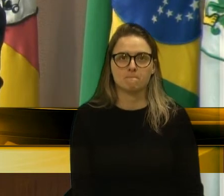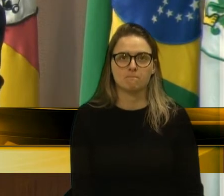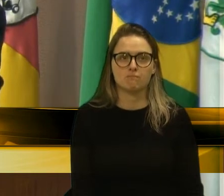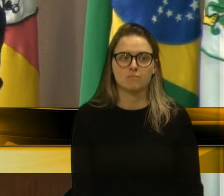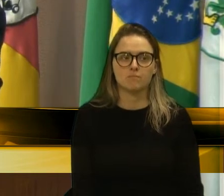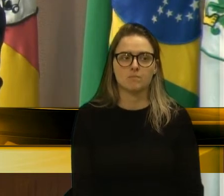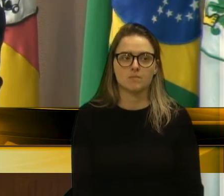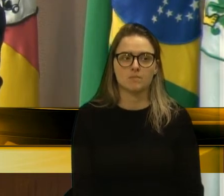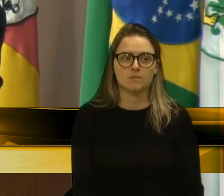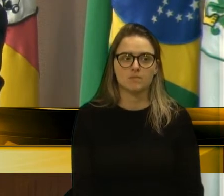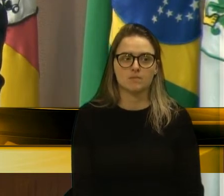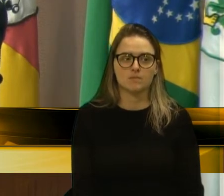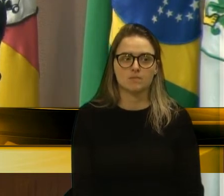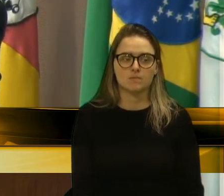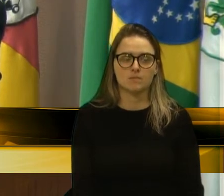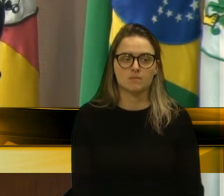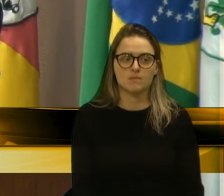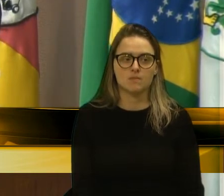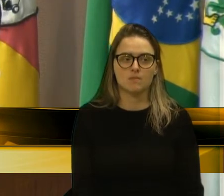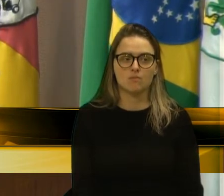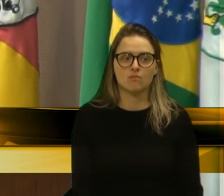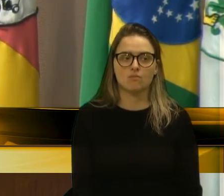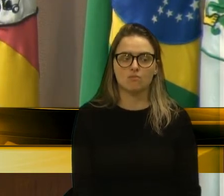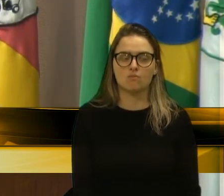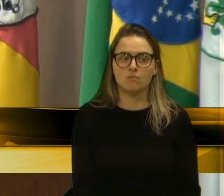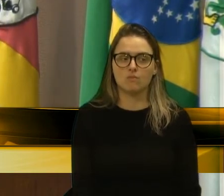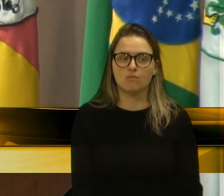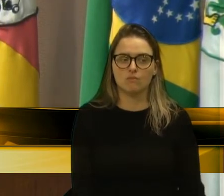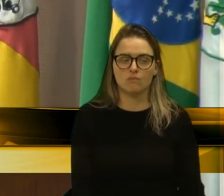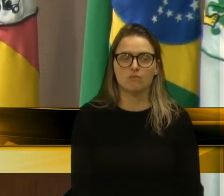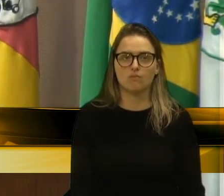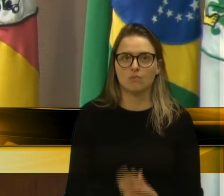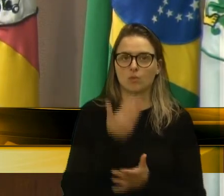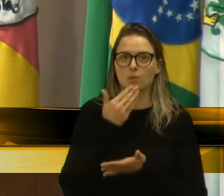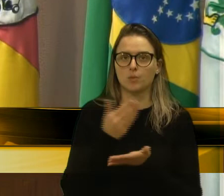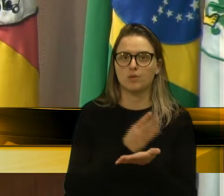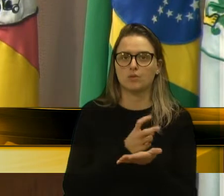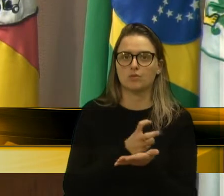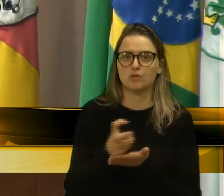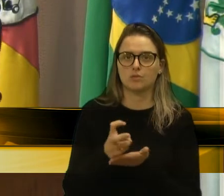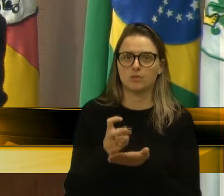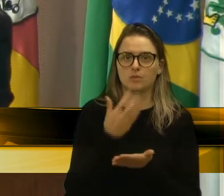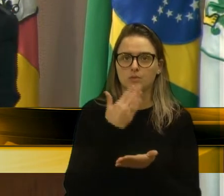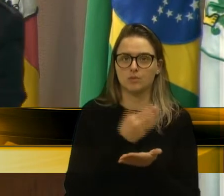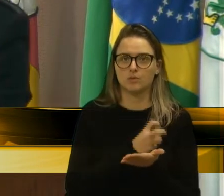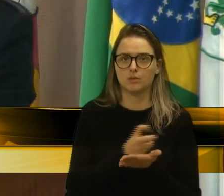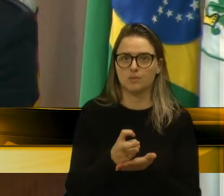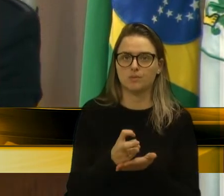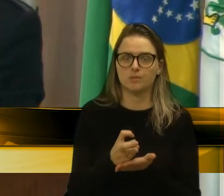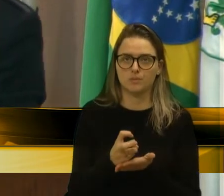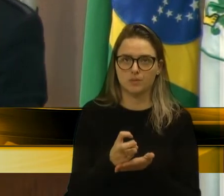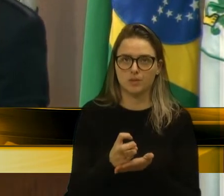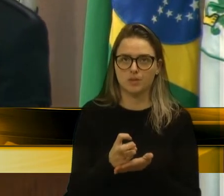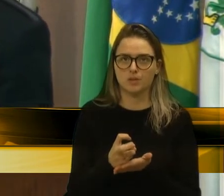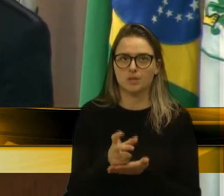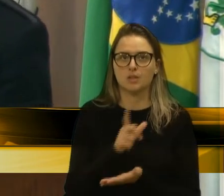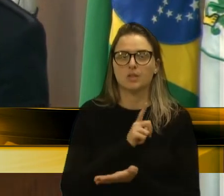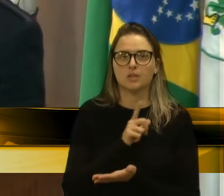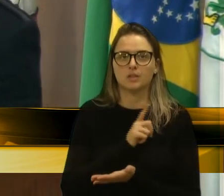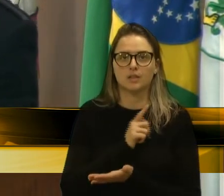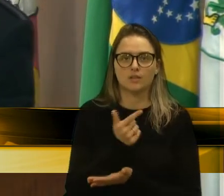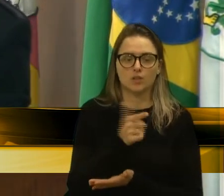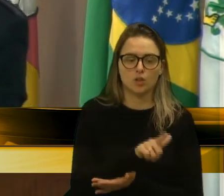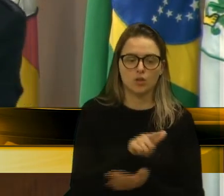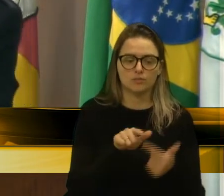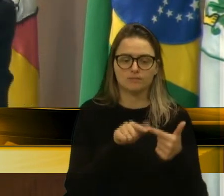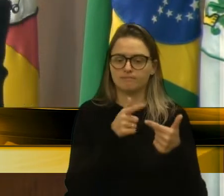primeiro, vieram com os tais pedidos de impeachment. Veio um e não deu, e veio